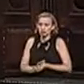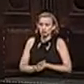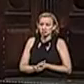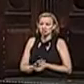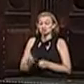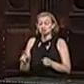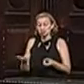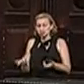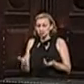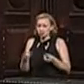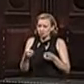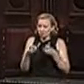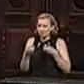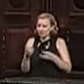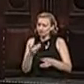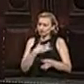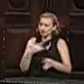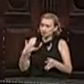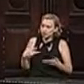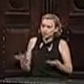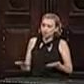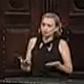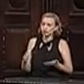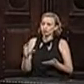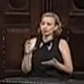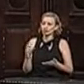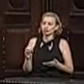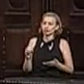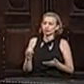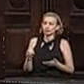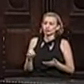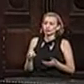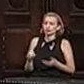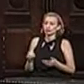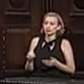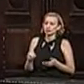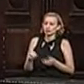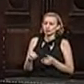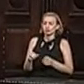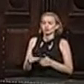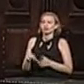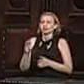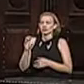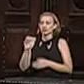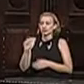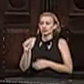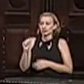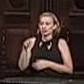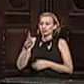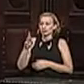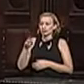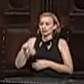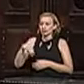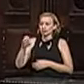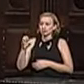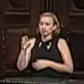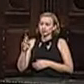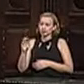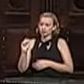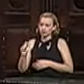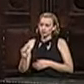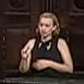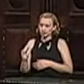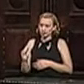saúde. A Câmara Municipal do Rio de Janeiro fez essa semana uma inspeção com a participação de uma colega nossa, da